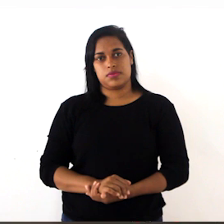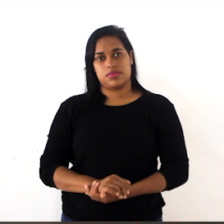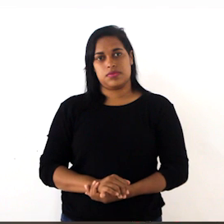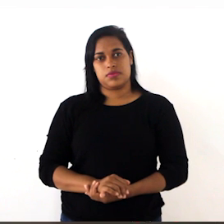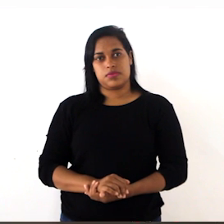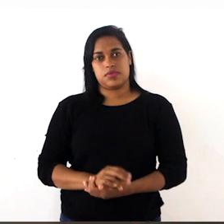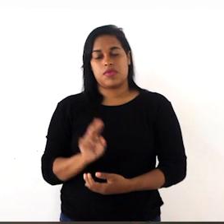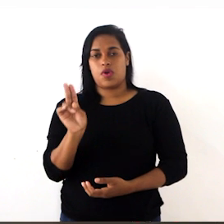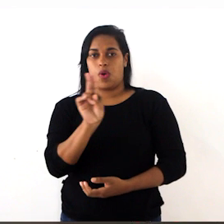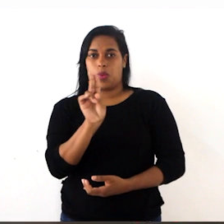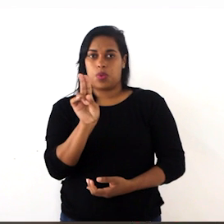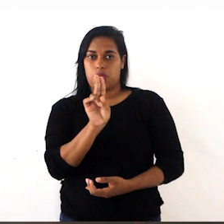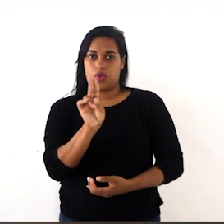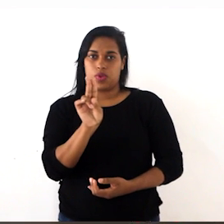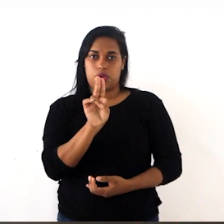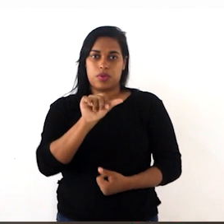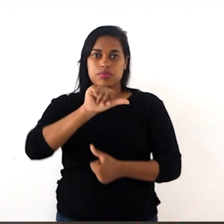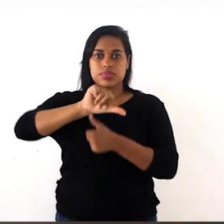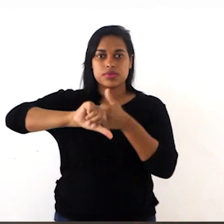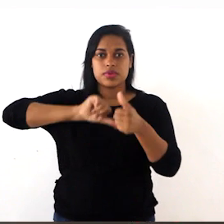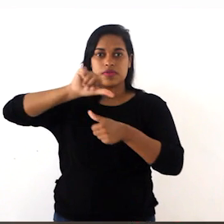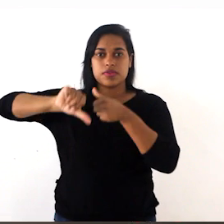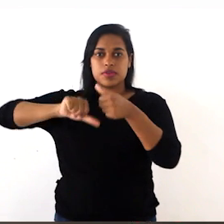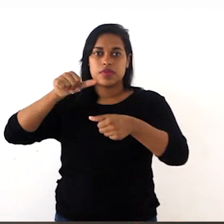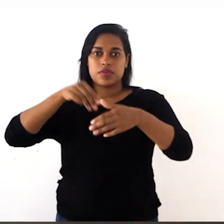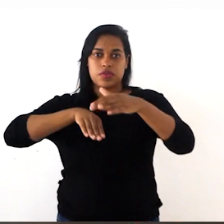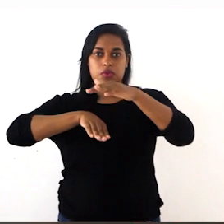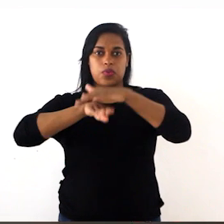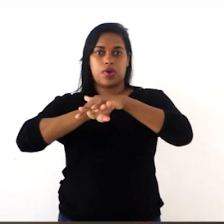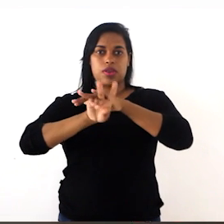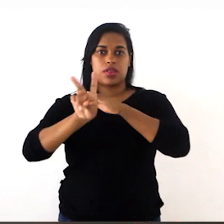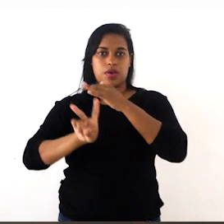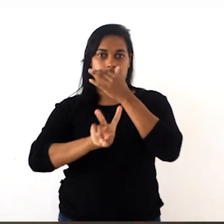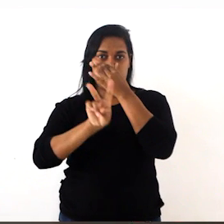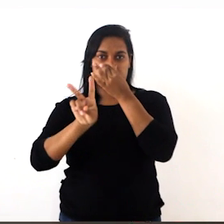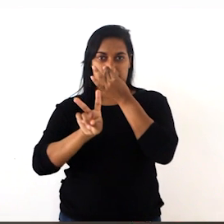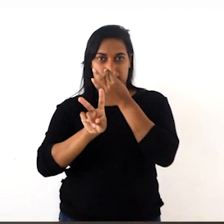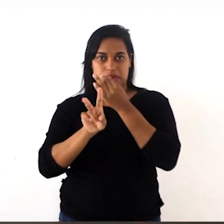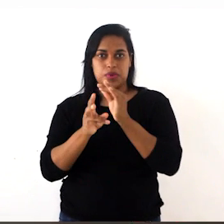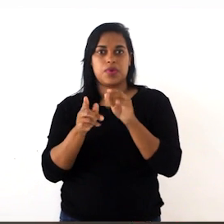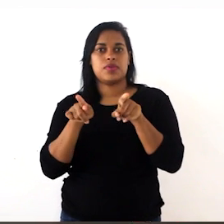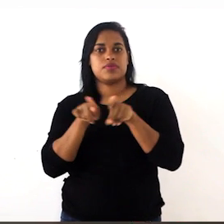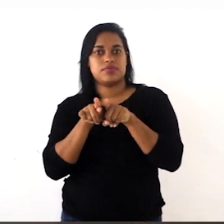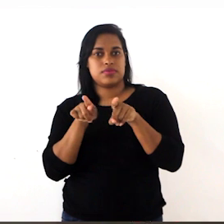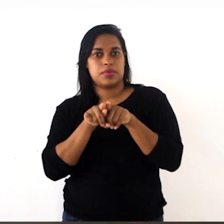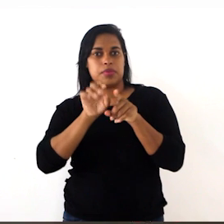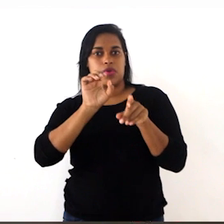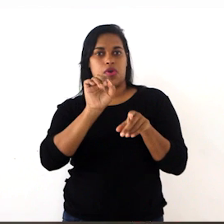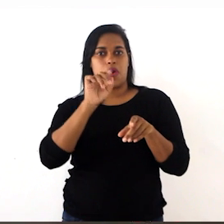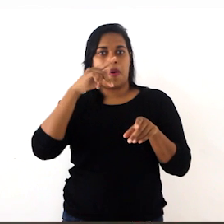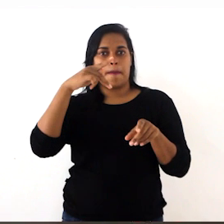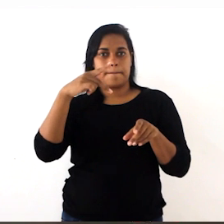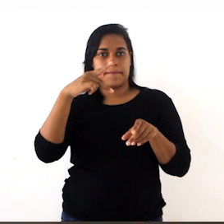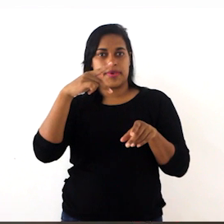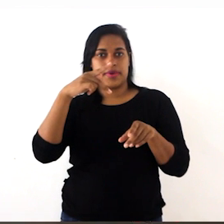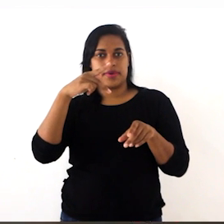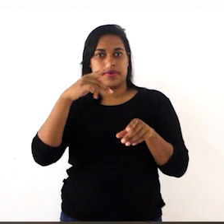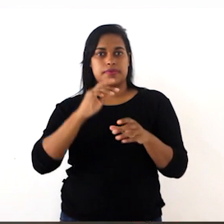O nome da variável que vai guardar o valor enviado, no caso aqui op1.